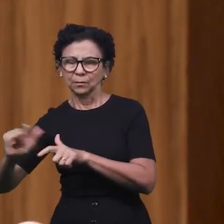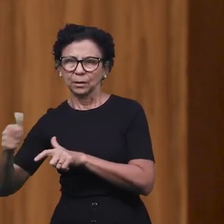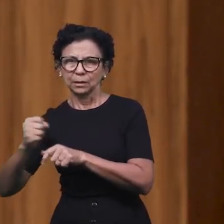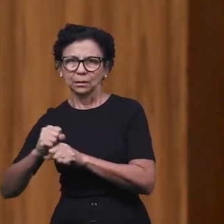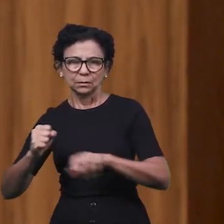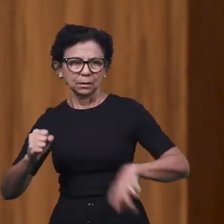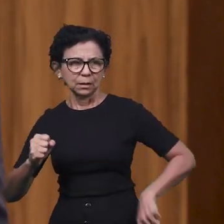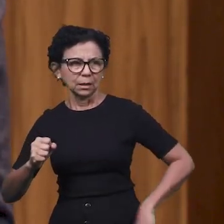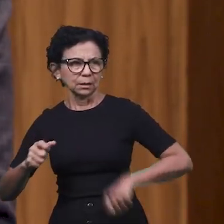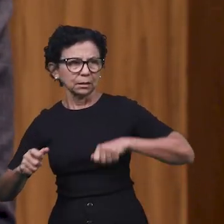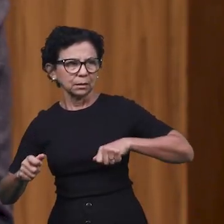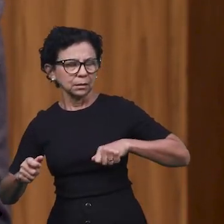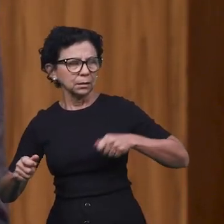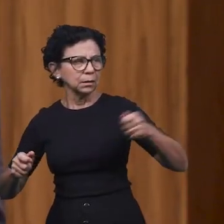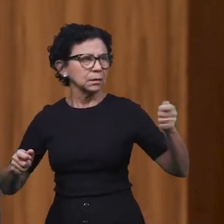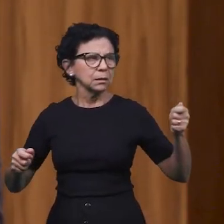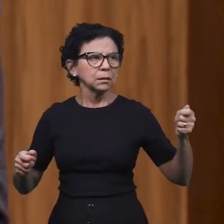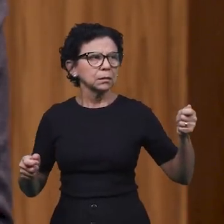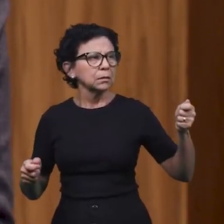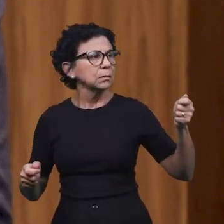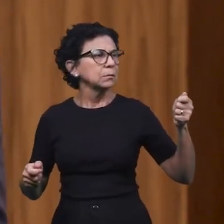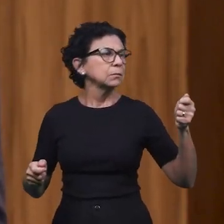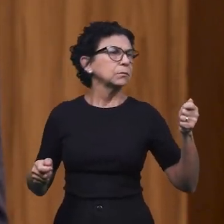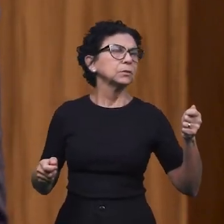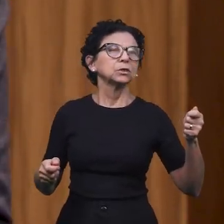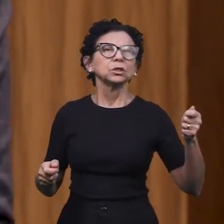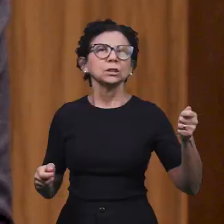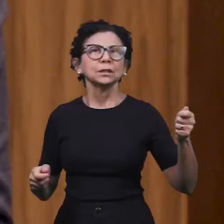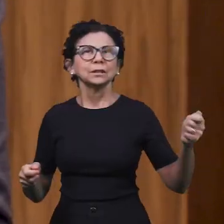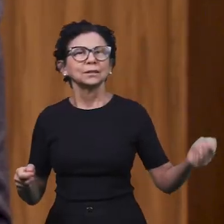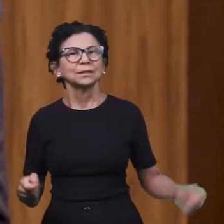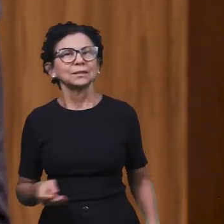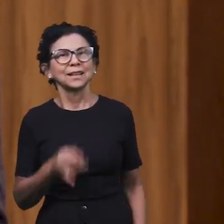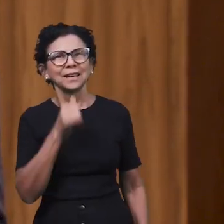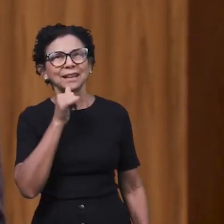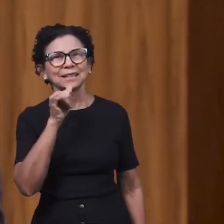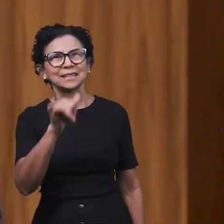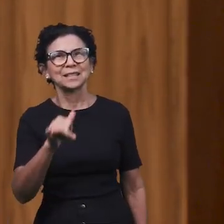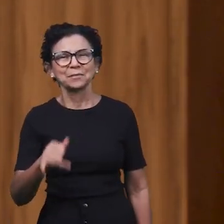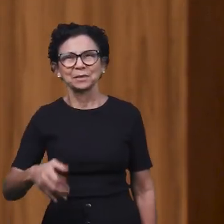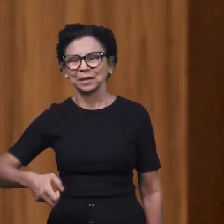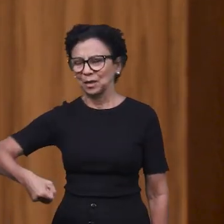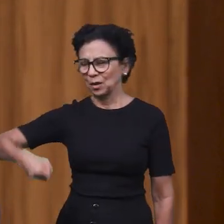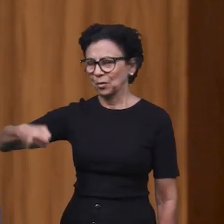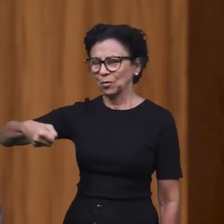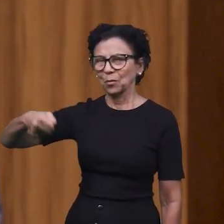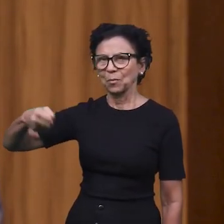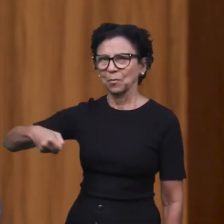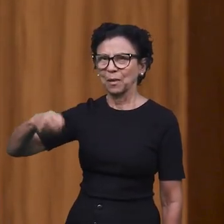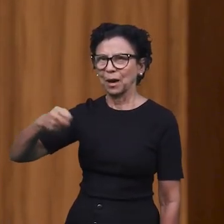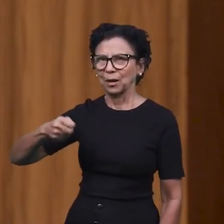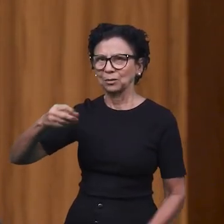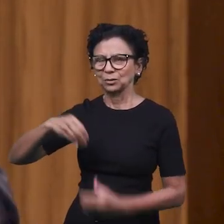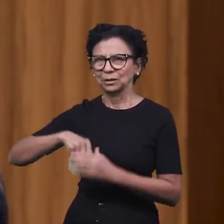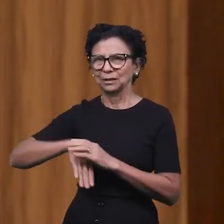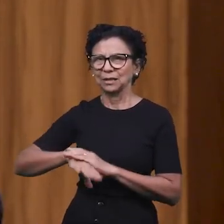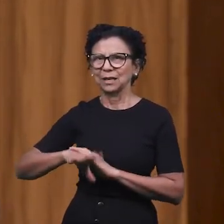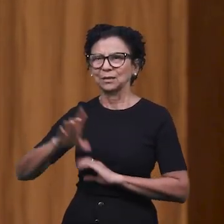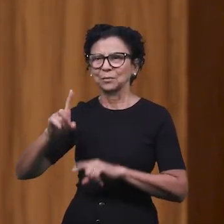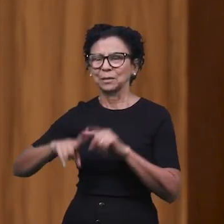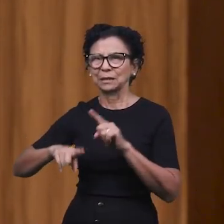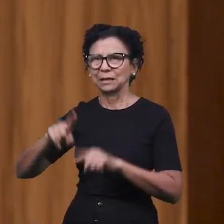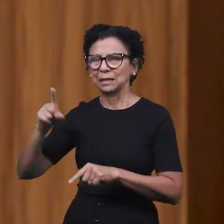guerra, né, e vou segurando aqui também um balde de cimento, vamos supor, né? Não faz sentido isso. Mas diante